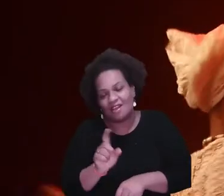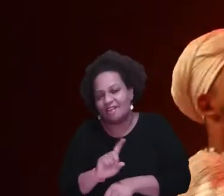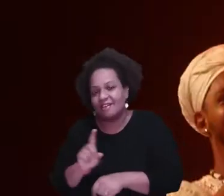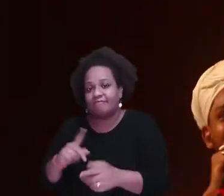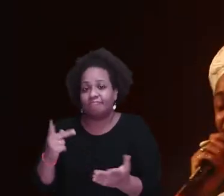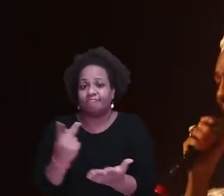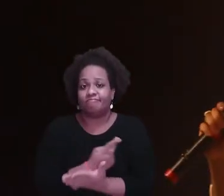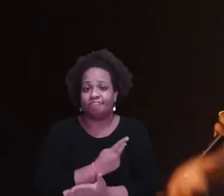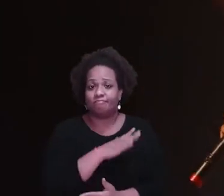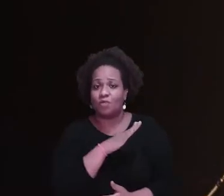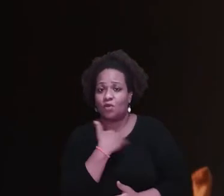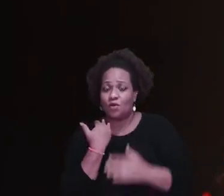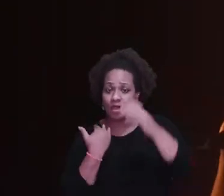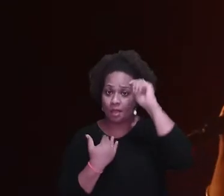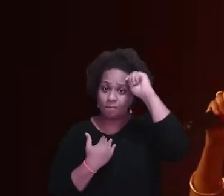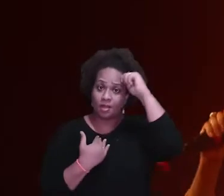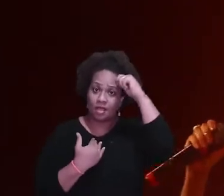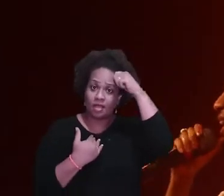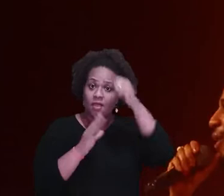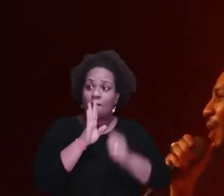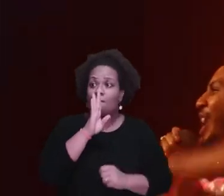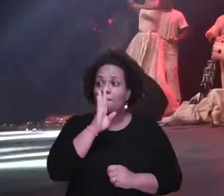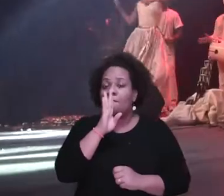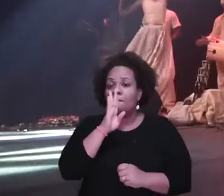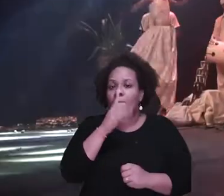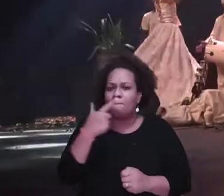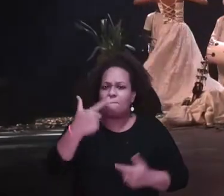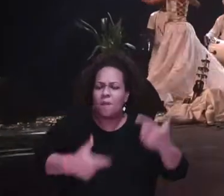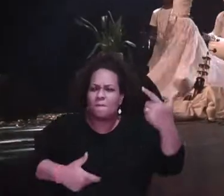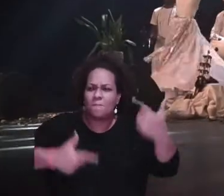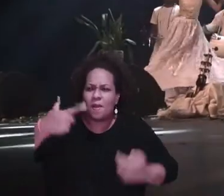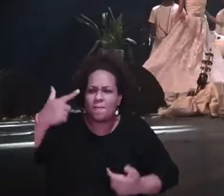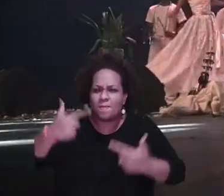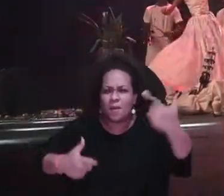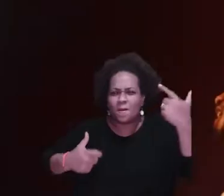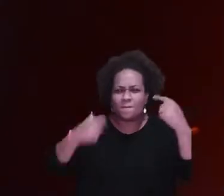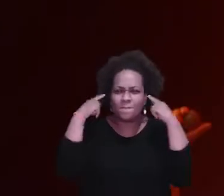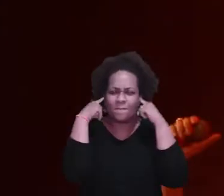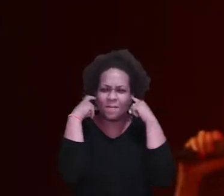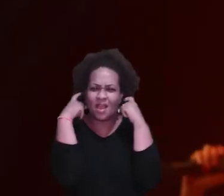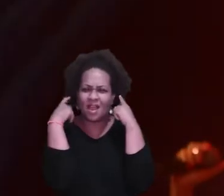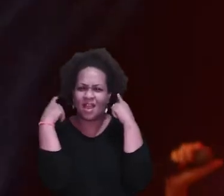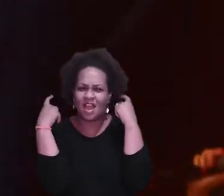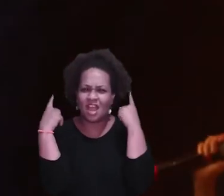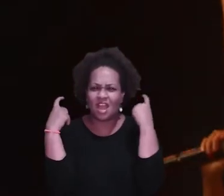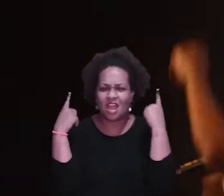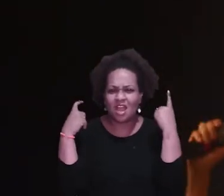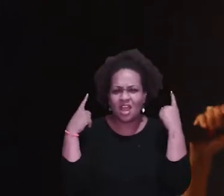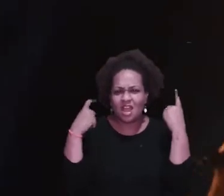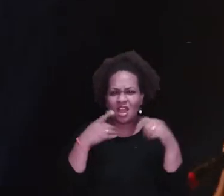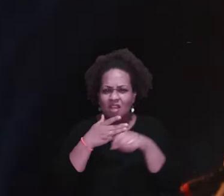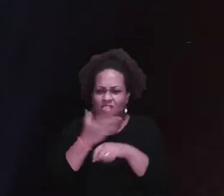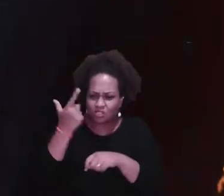mais um beijo tomou e o estado calor que o filho é bom ou ruim a